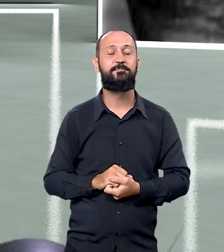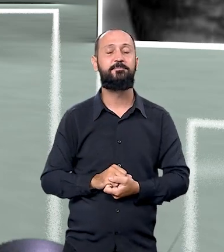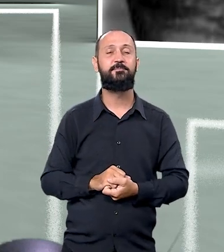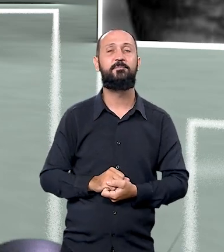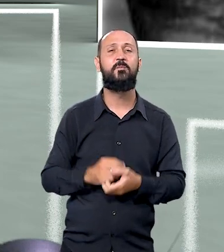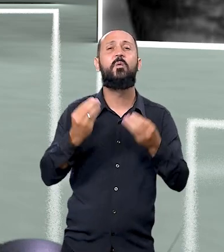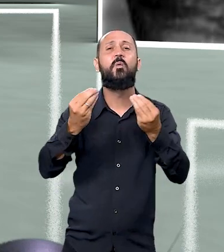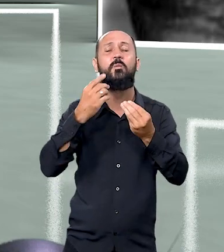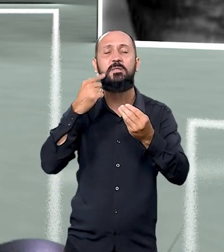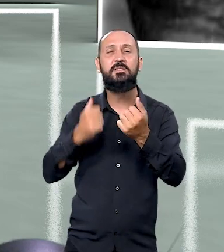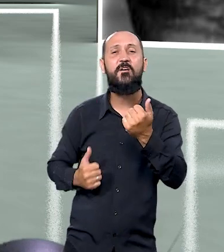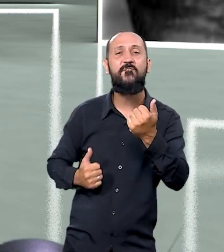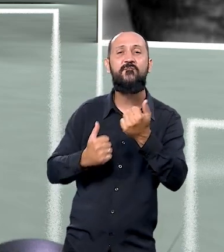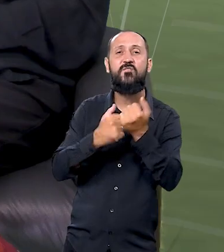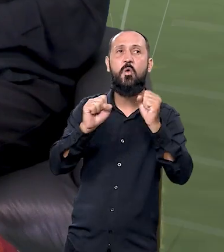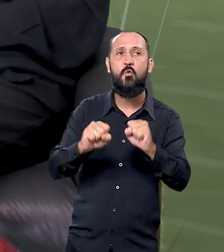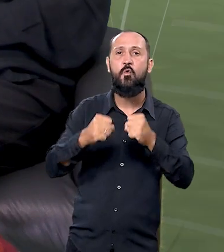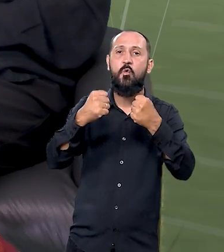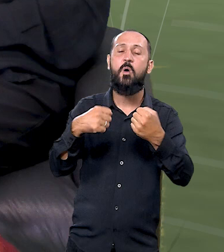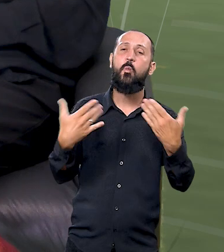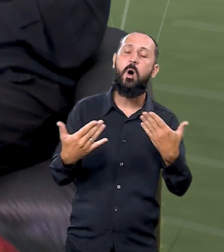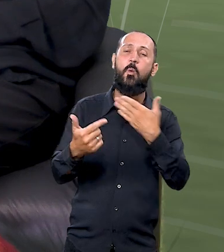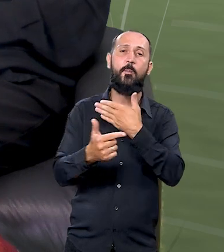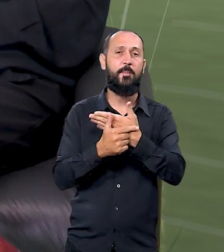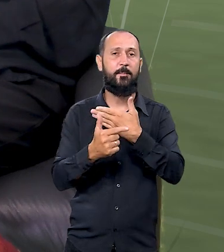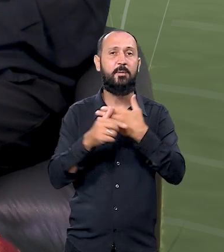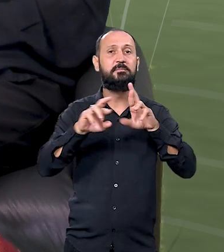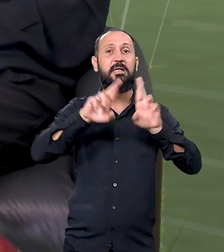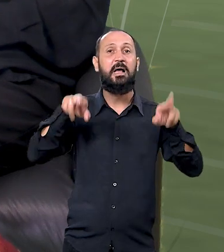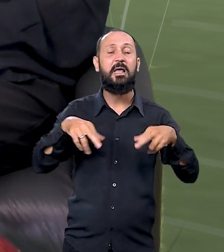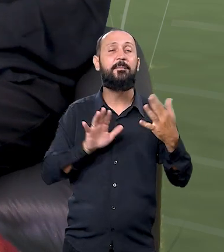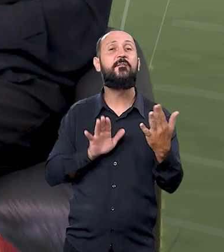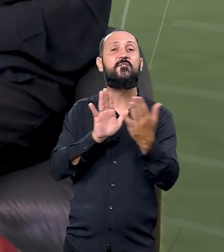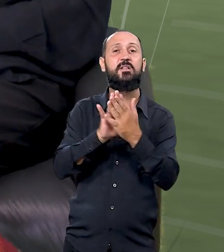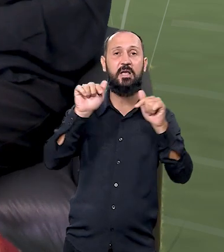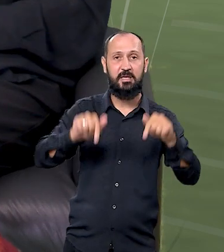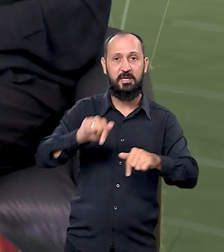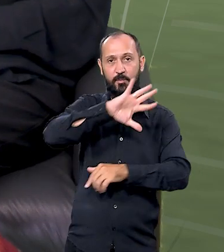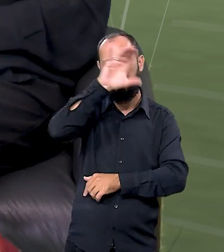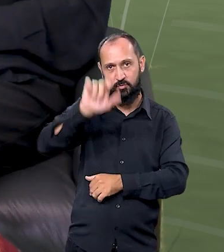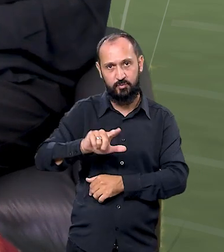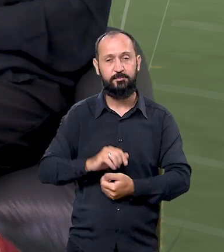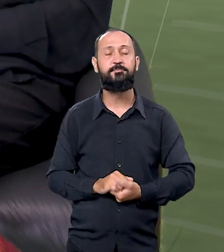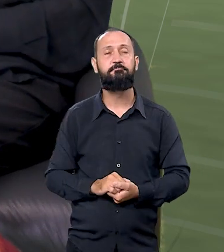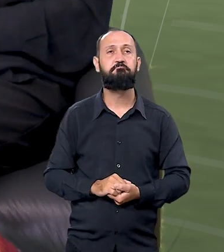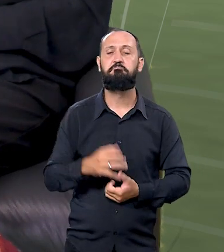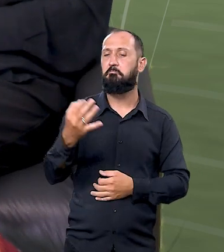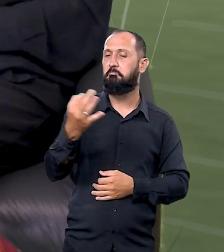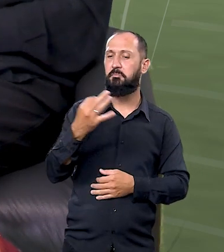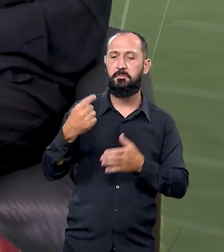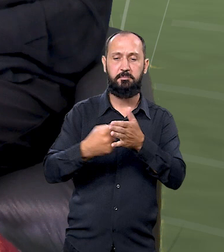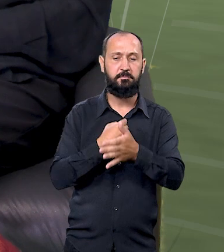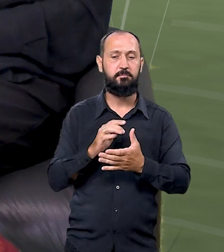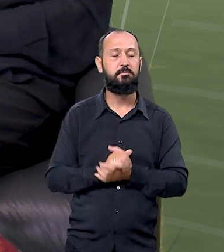de enfrentamento aqui no Mato Grosso do Sul? Perfeita a pergunta, porque antes, né, de celebrarmos a